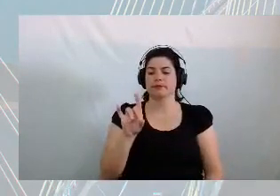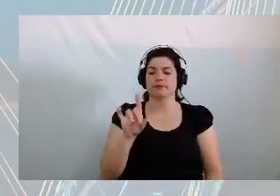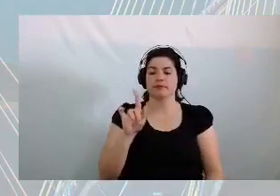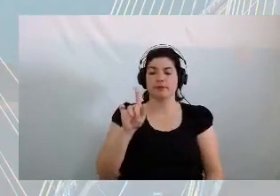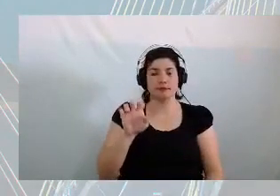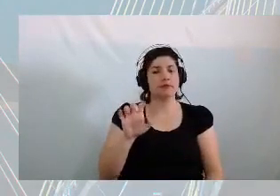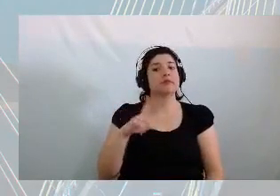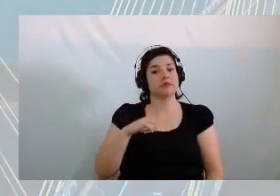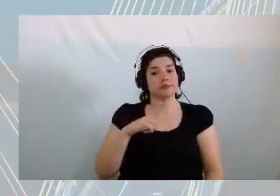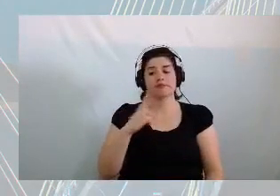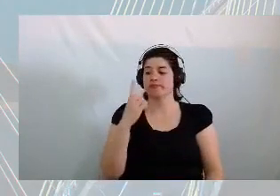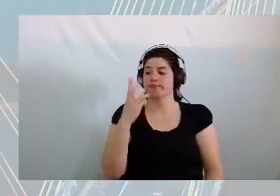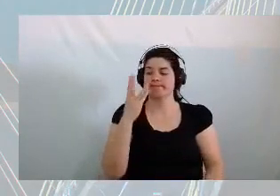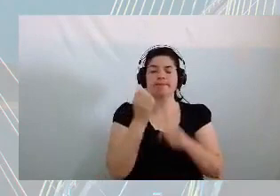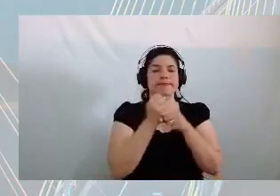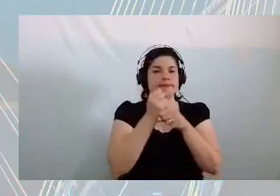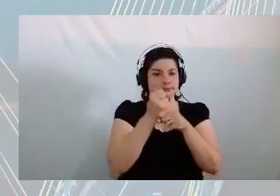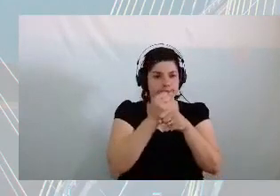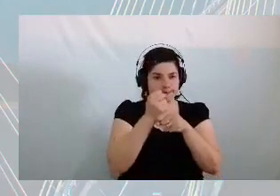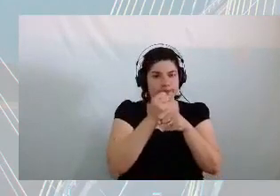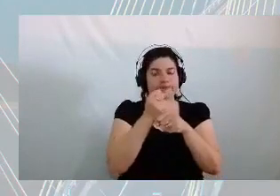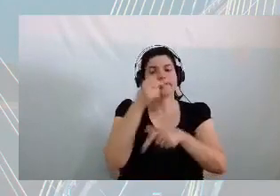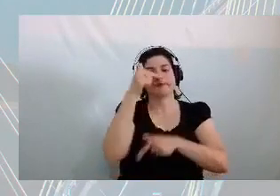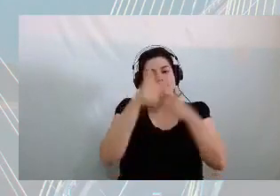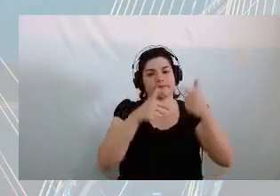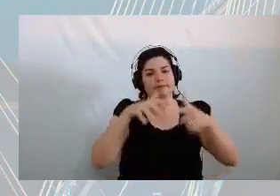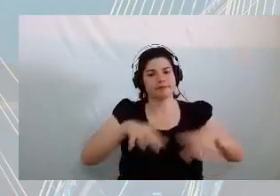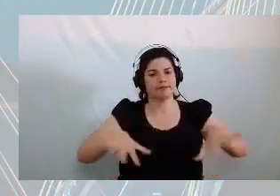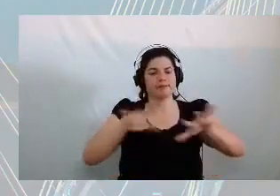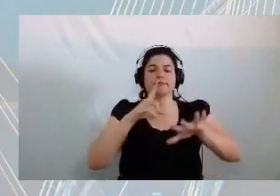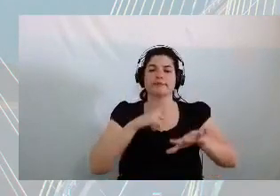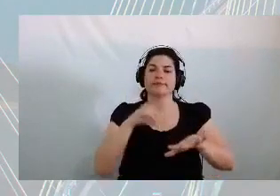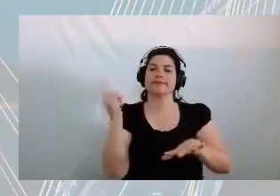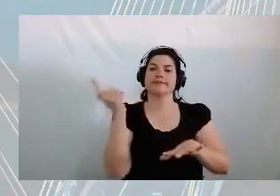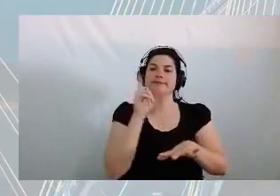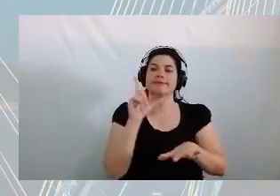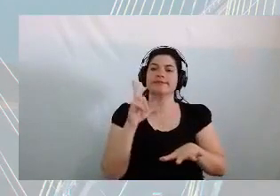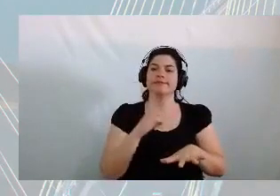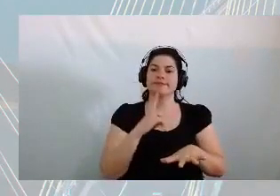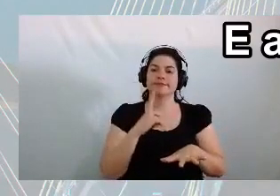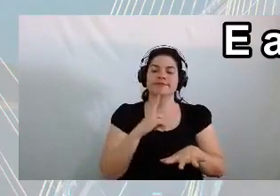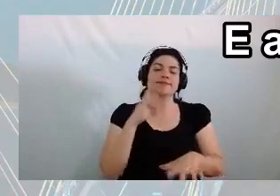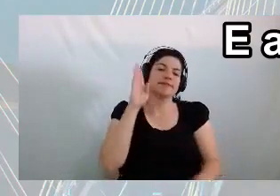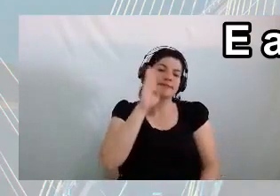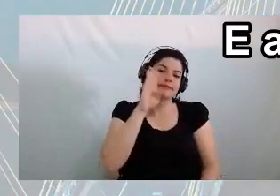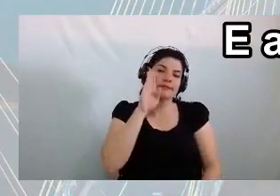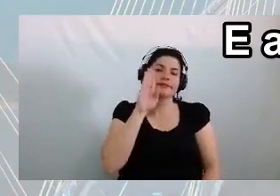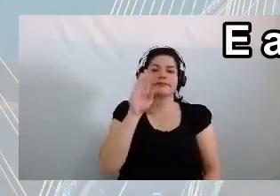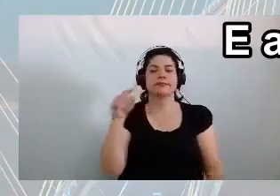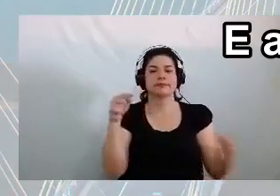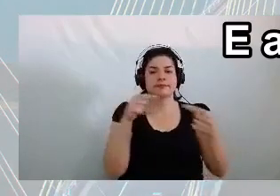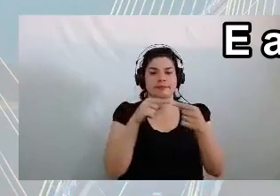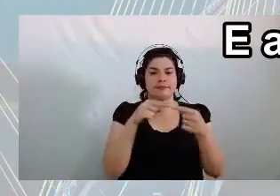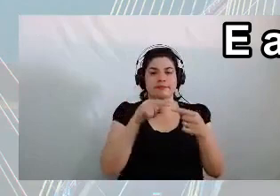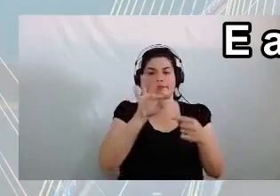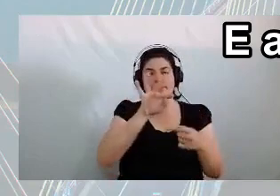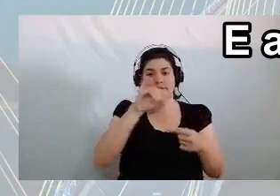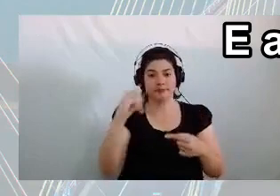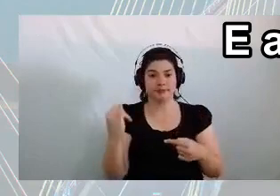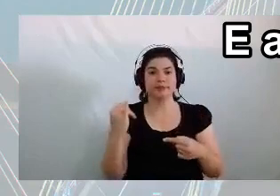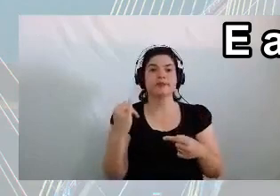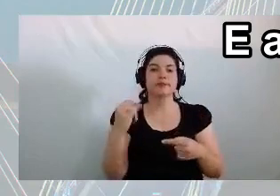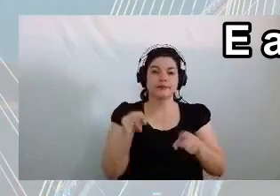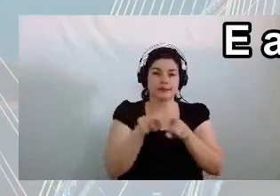Ao longo desses anos a gente pôde ganhar uma fundação muito legal em relação à TI como um todo. E, ao longo dos anos,